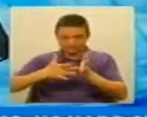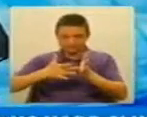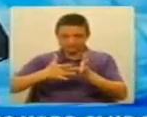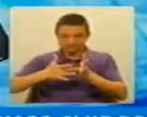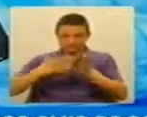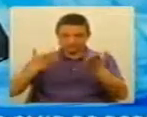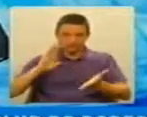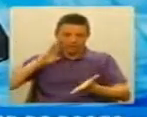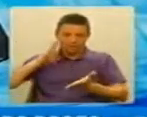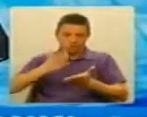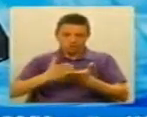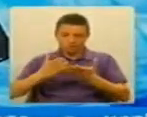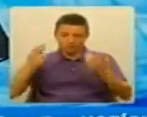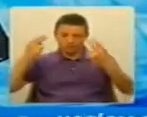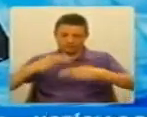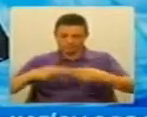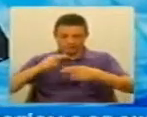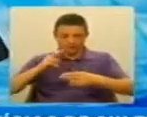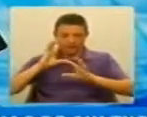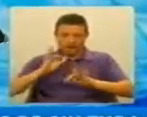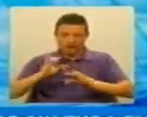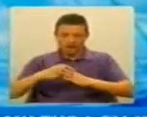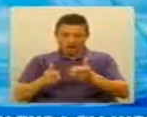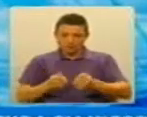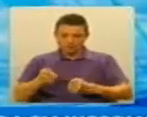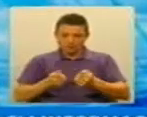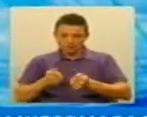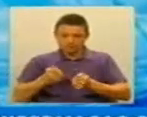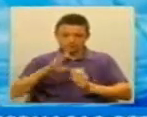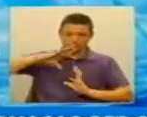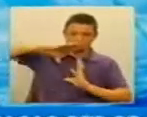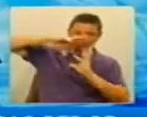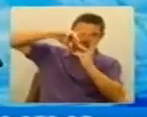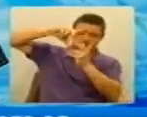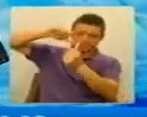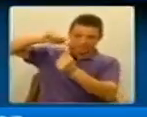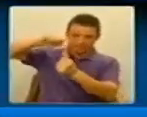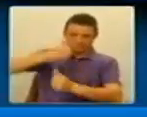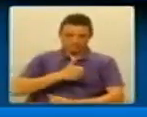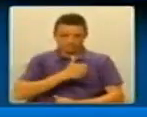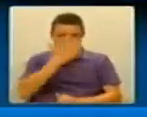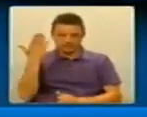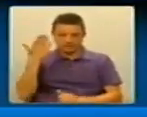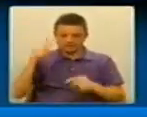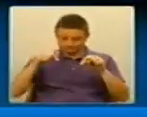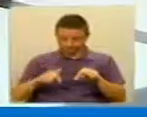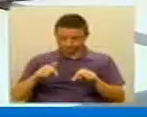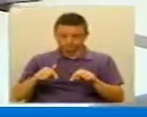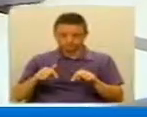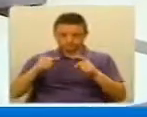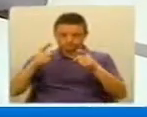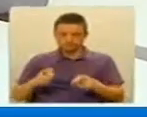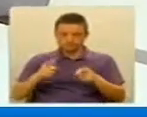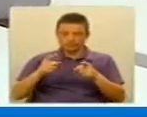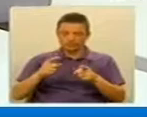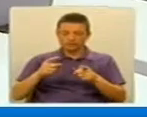Vamos à última fronteira. Está connosco, como é habitual, o coordenador da Sociedade Planetária, Miguel Gonçalves. Bom dia. Hoje, e para começar esta